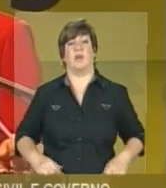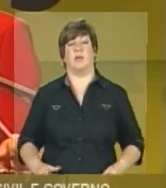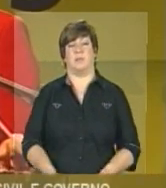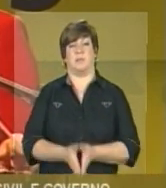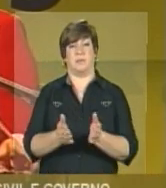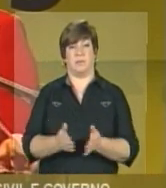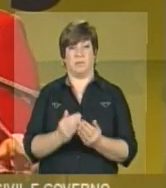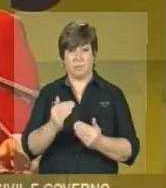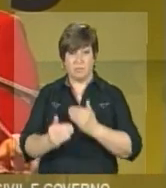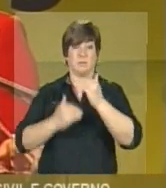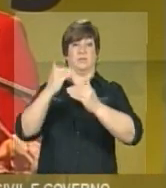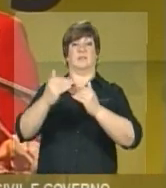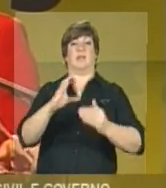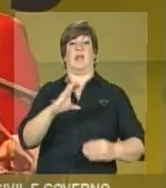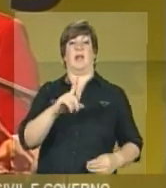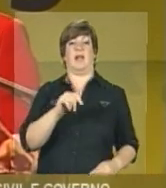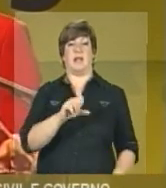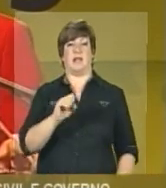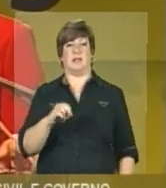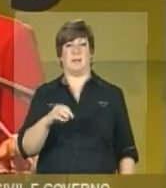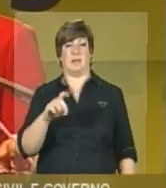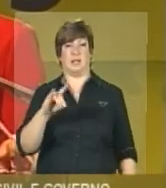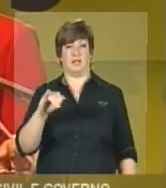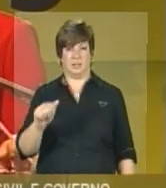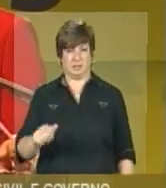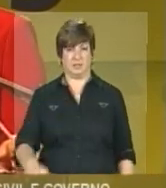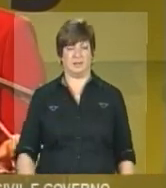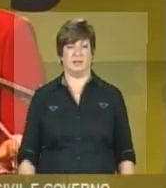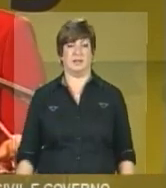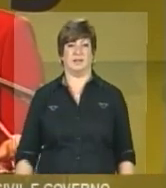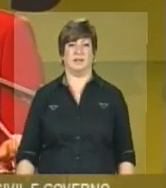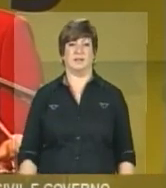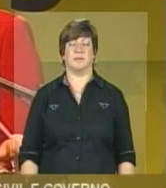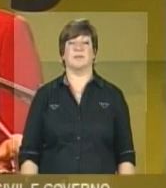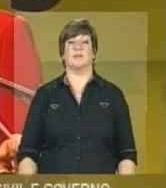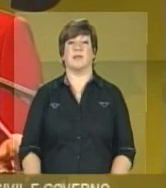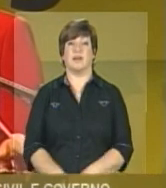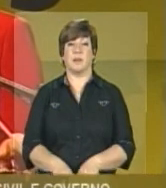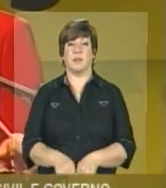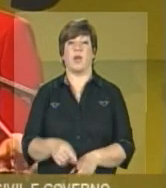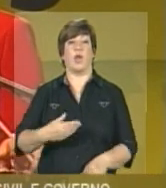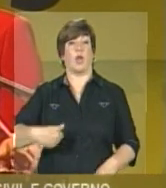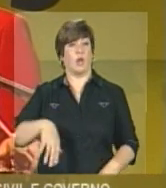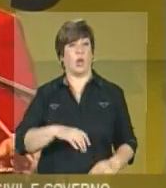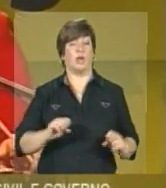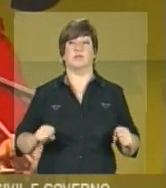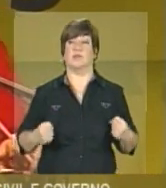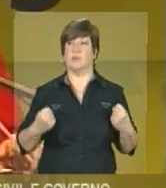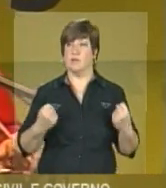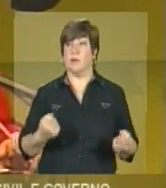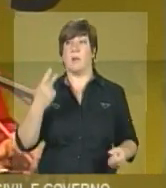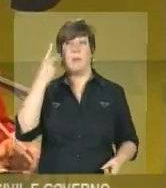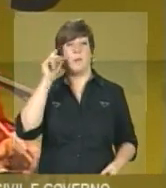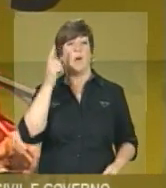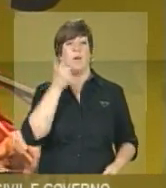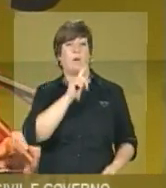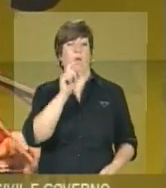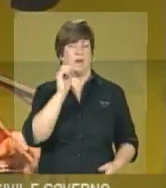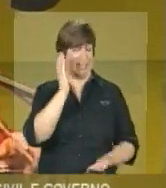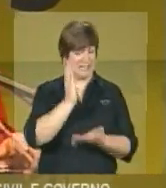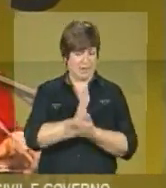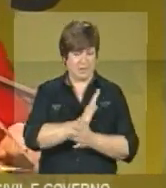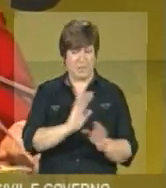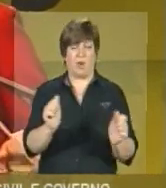ascenderam às classes médias. E nossos esforços para erradicar essa